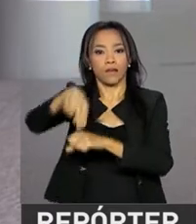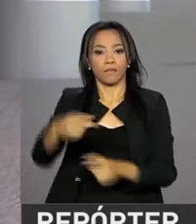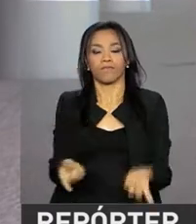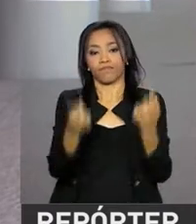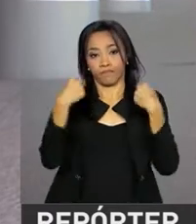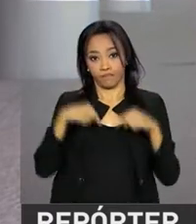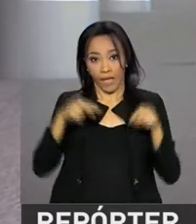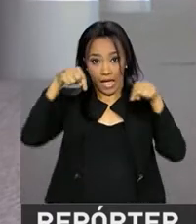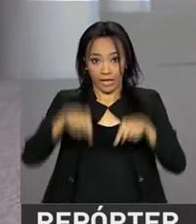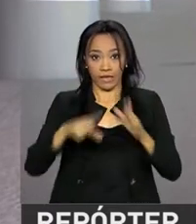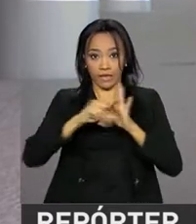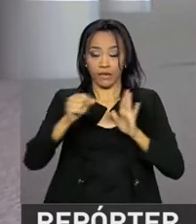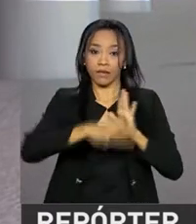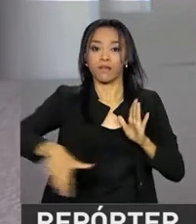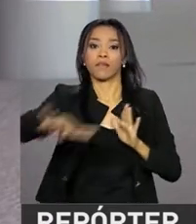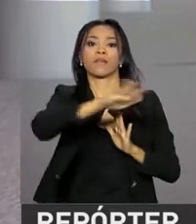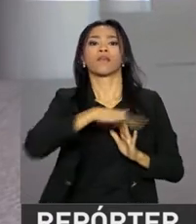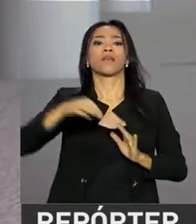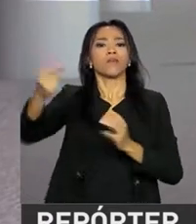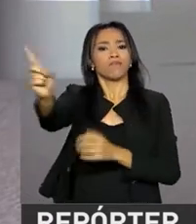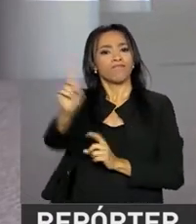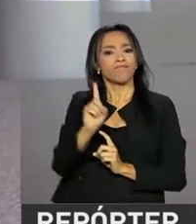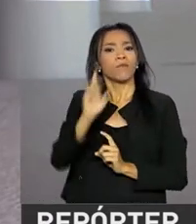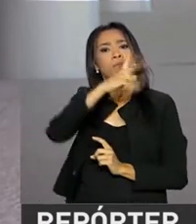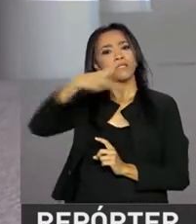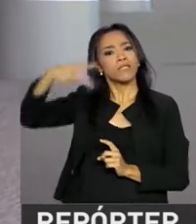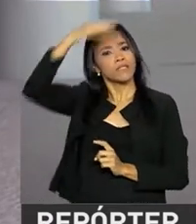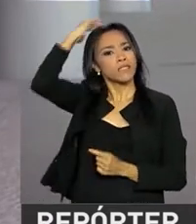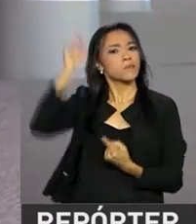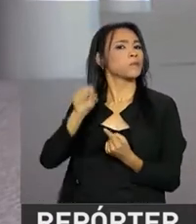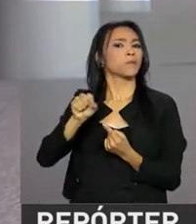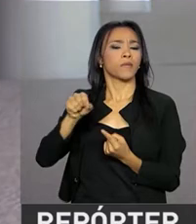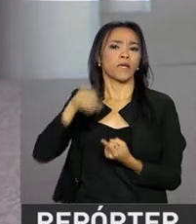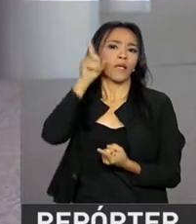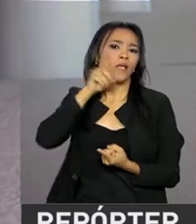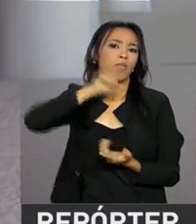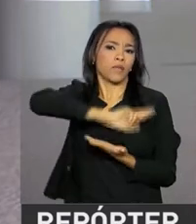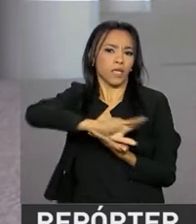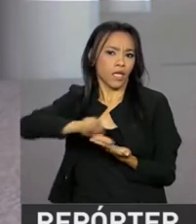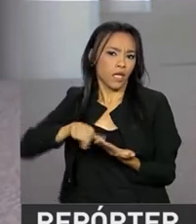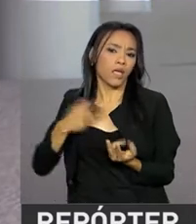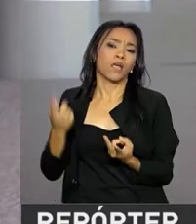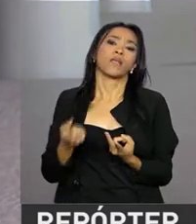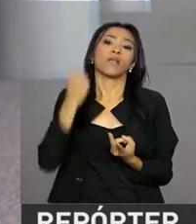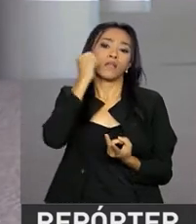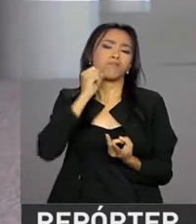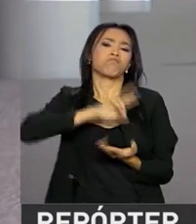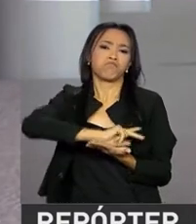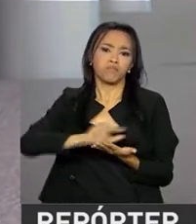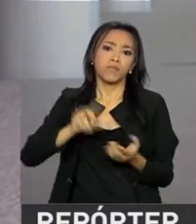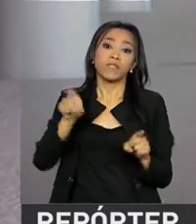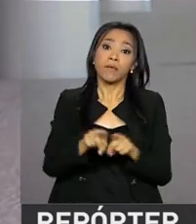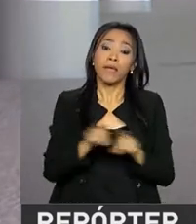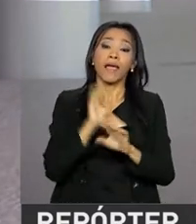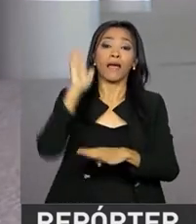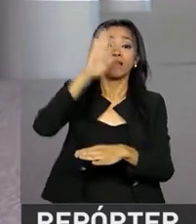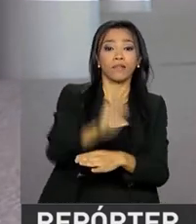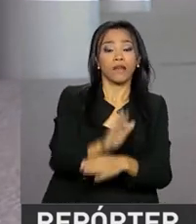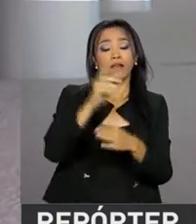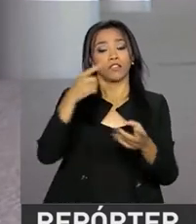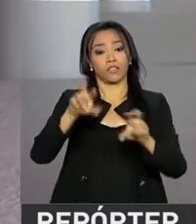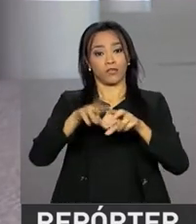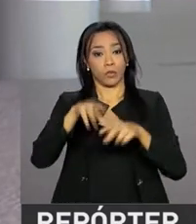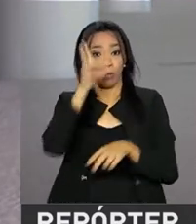temer recebe durante toda a manhã a visita de parlamentares à tarde se reúne com o prefeito do rio marcelo crivella